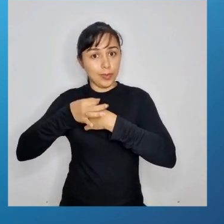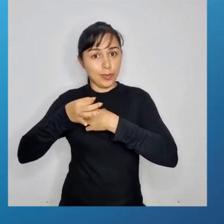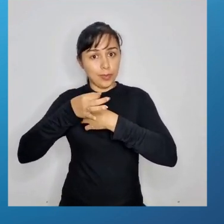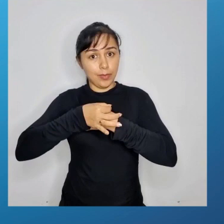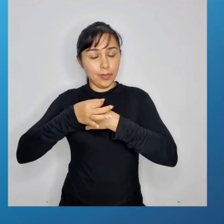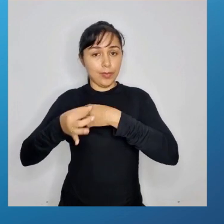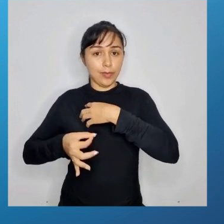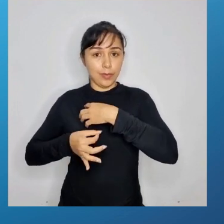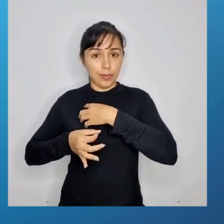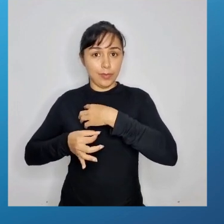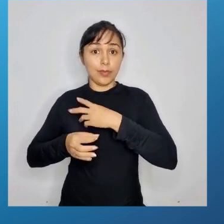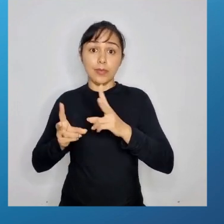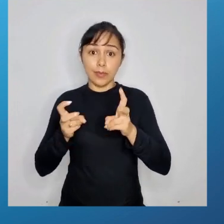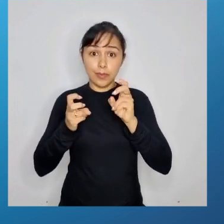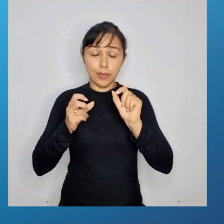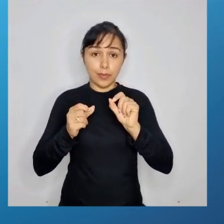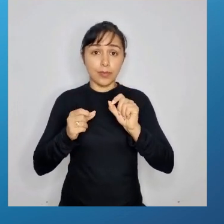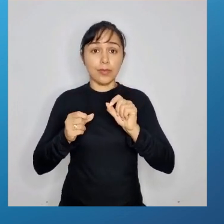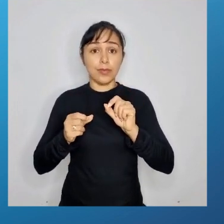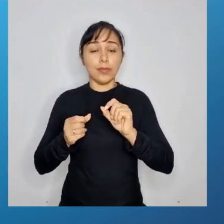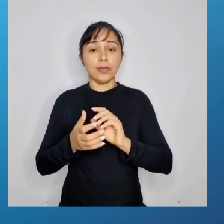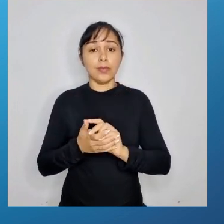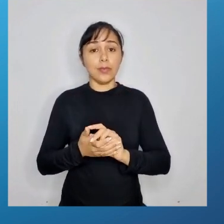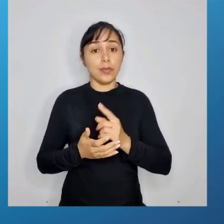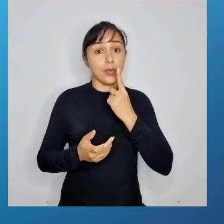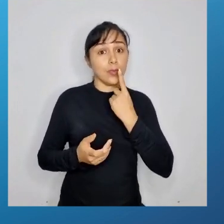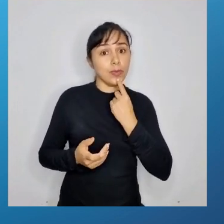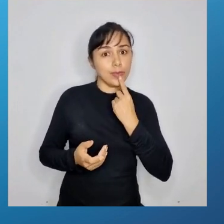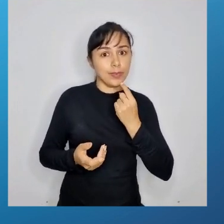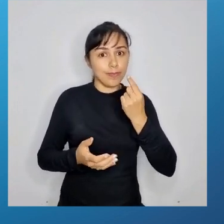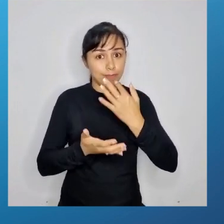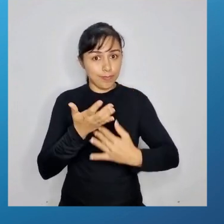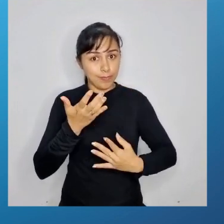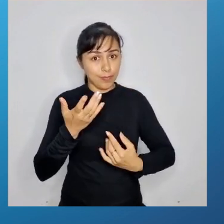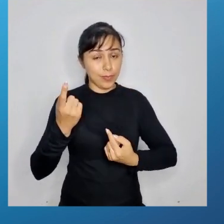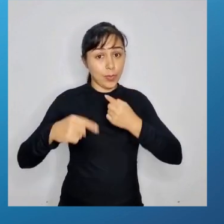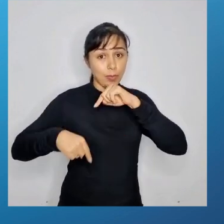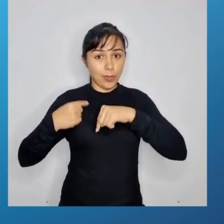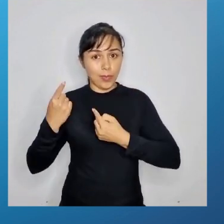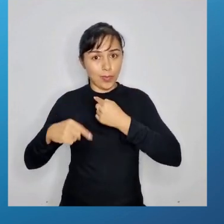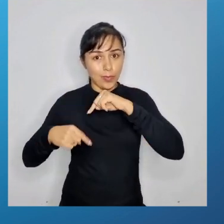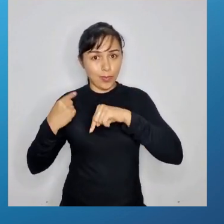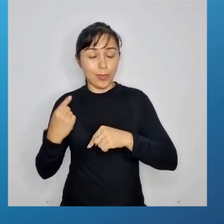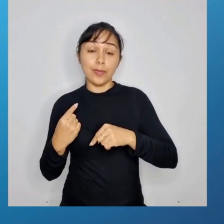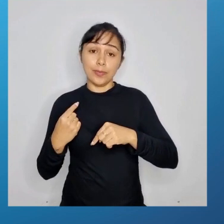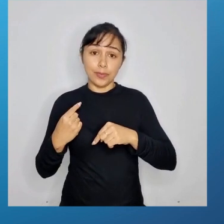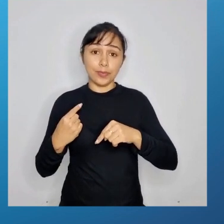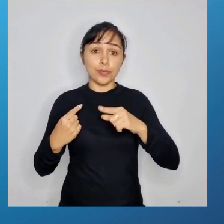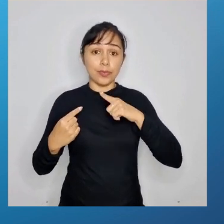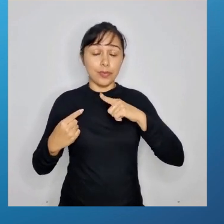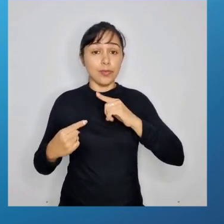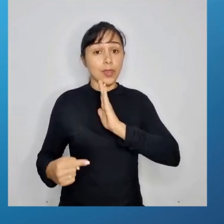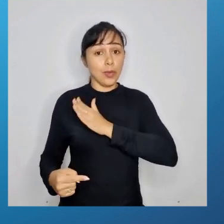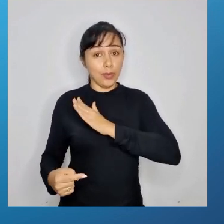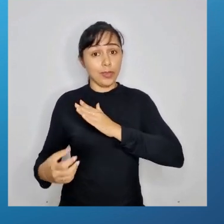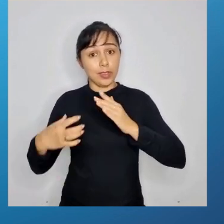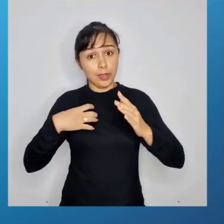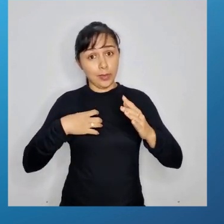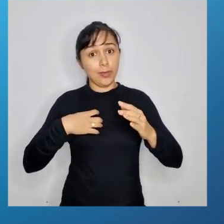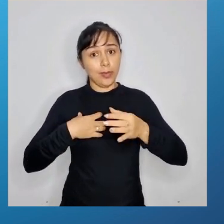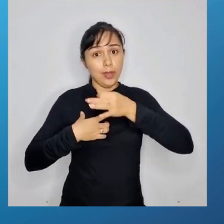perceba que a passagem, tanto do sangue arterial e venoso, pelo coração, átrios e ventrículos são as 2